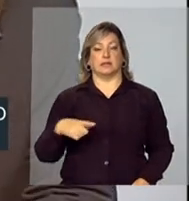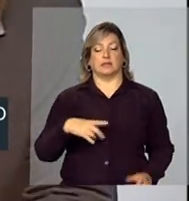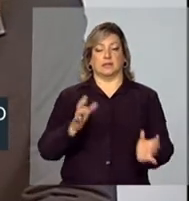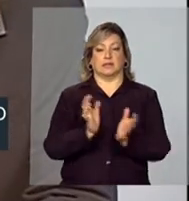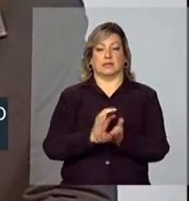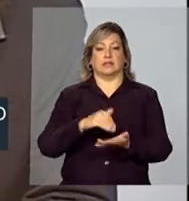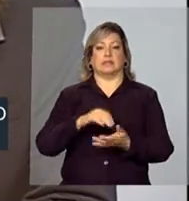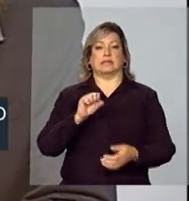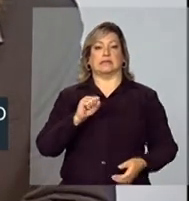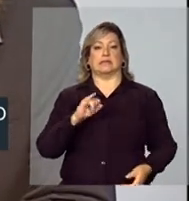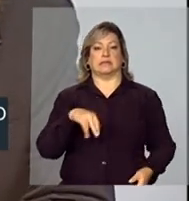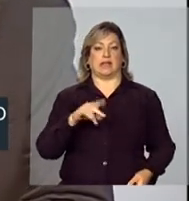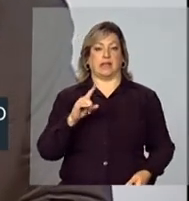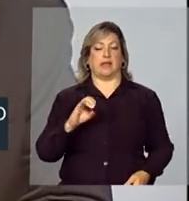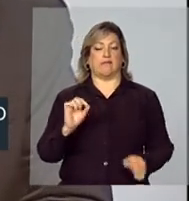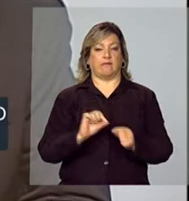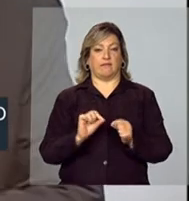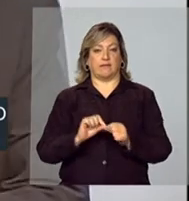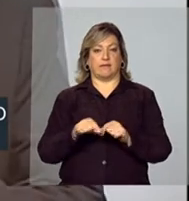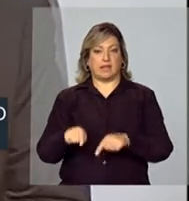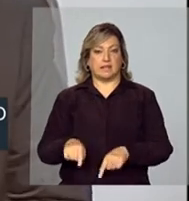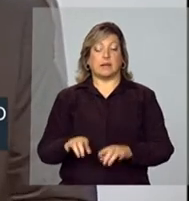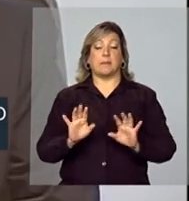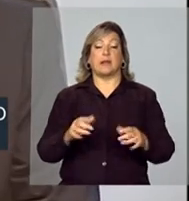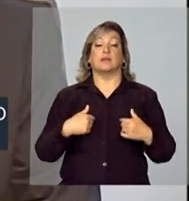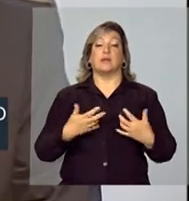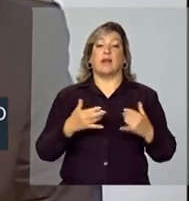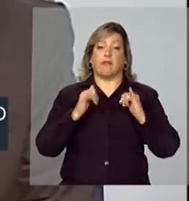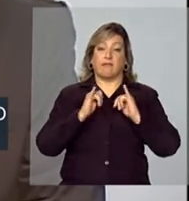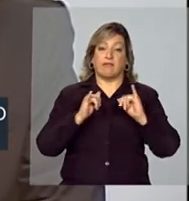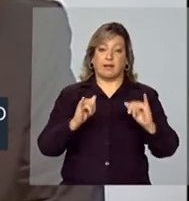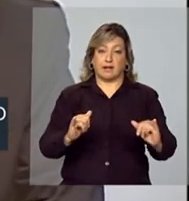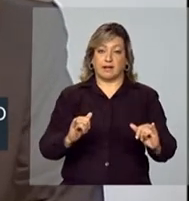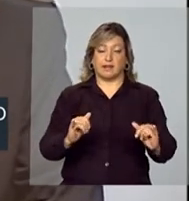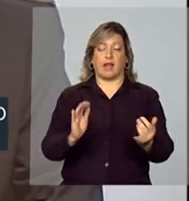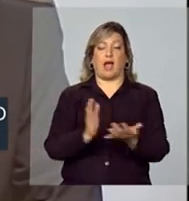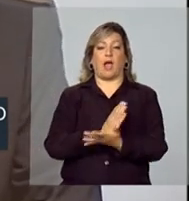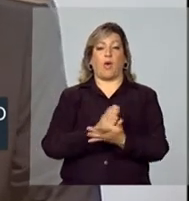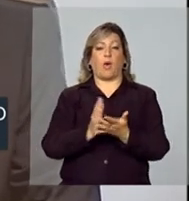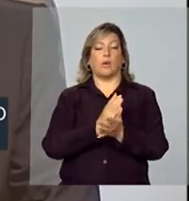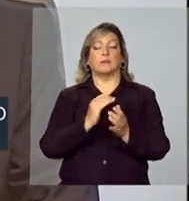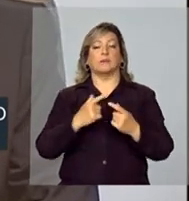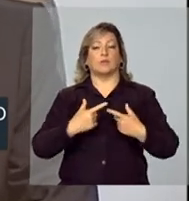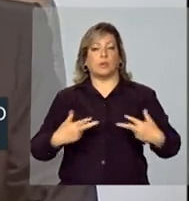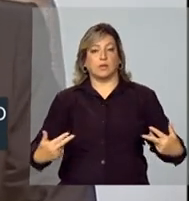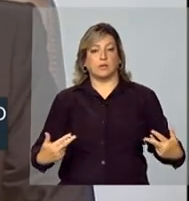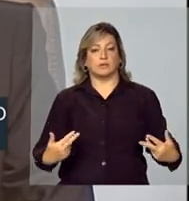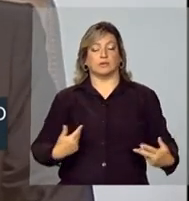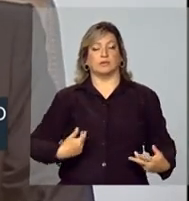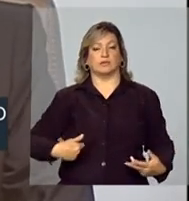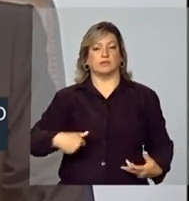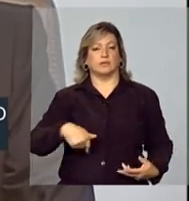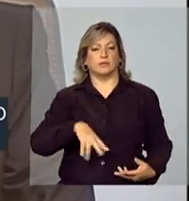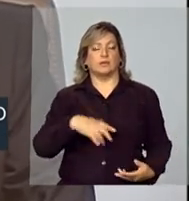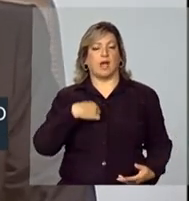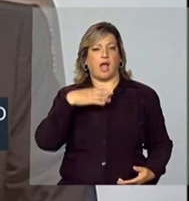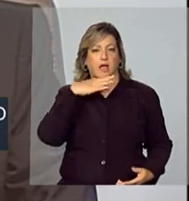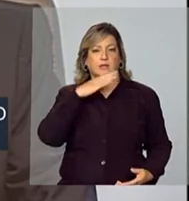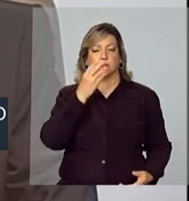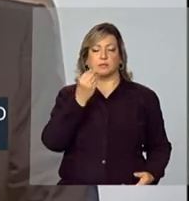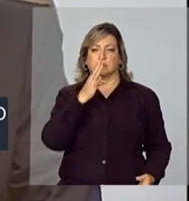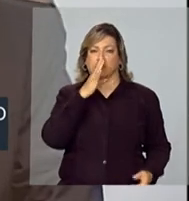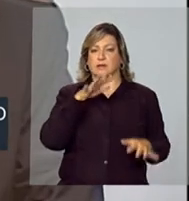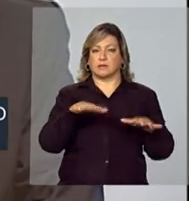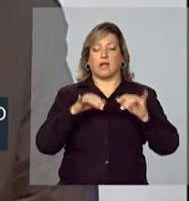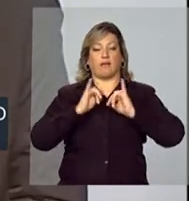sindec produziu e mas eu queria comentar aqui alguns pontos que nos pareceu bastante interessantes